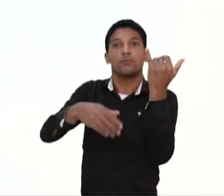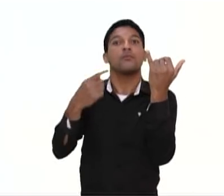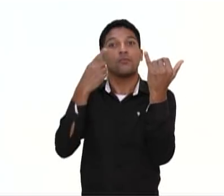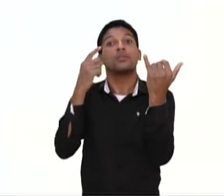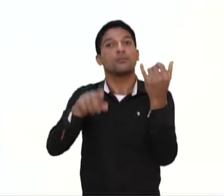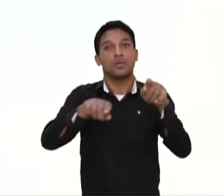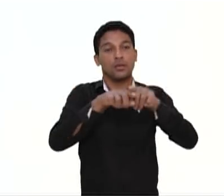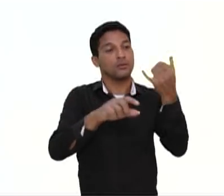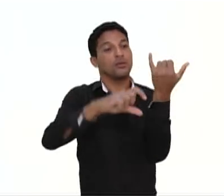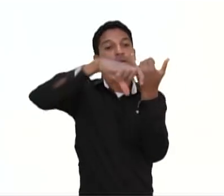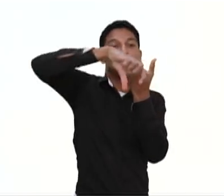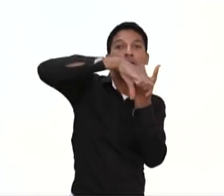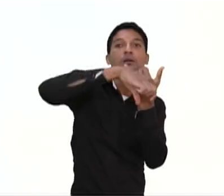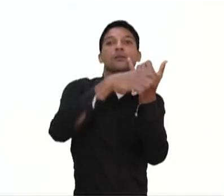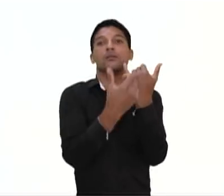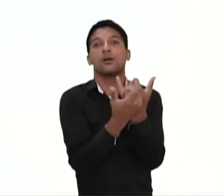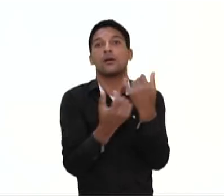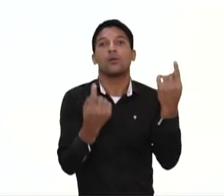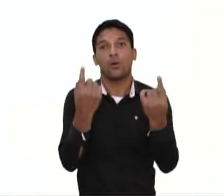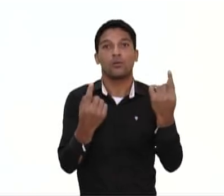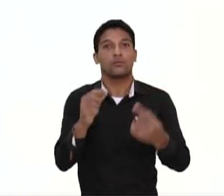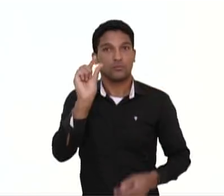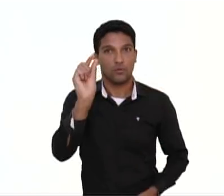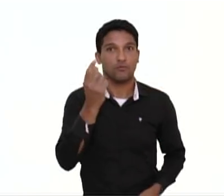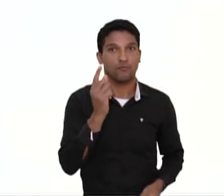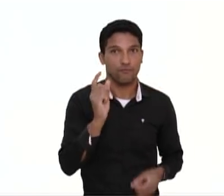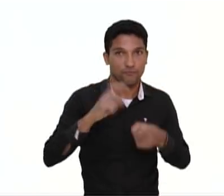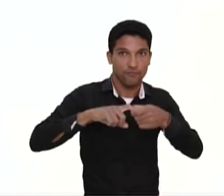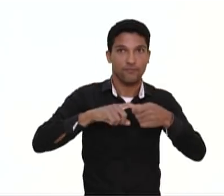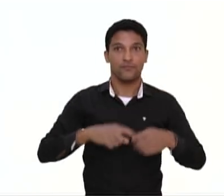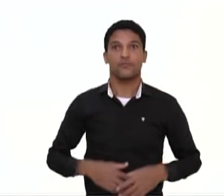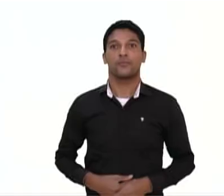voltamos aí com a resposta.